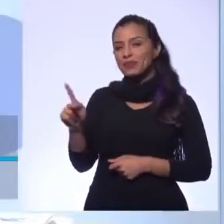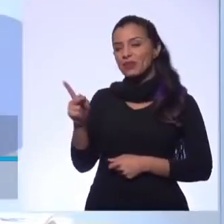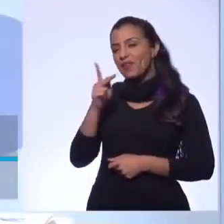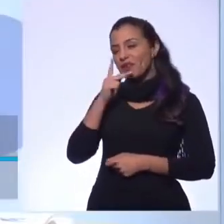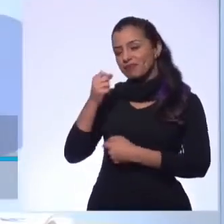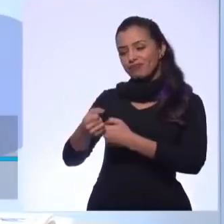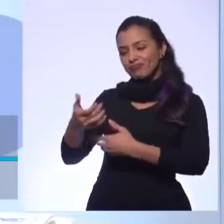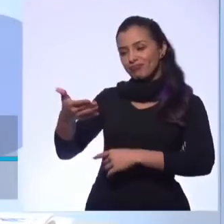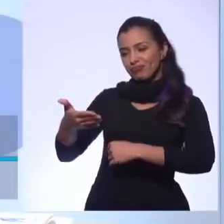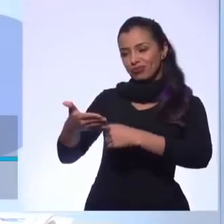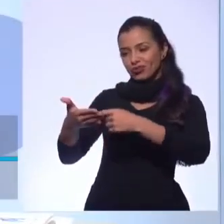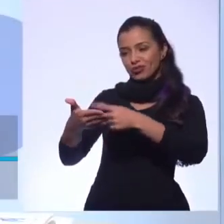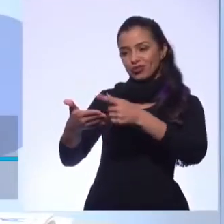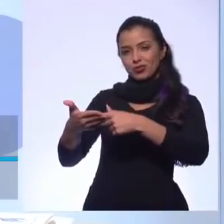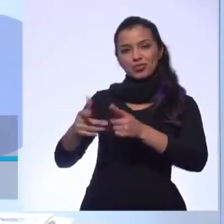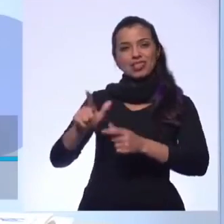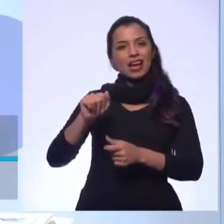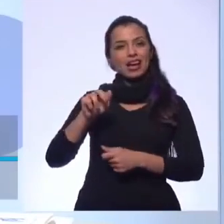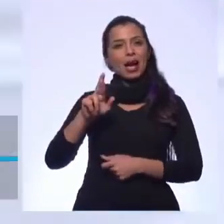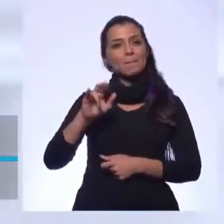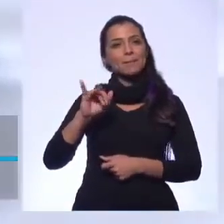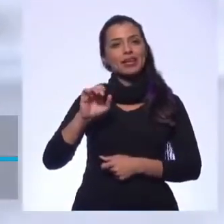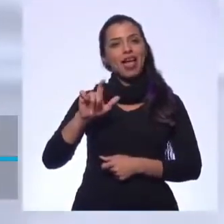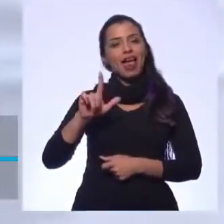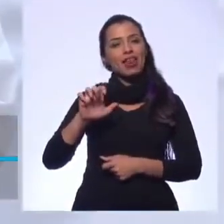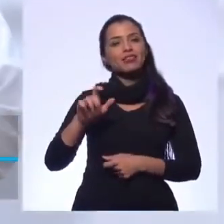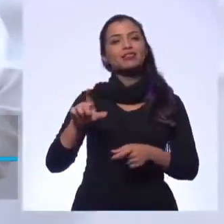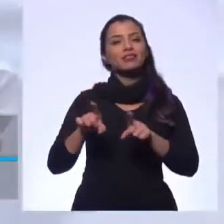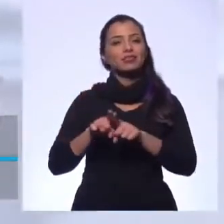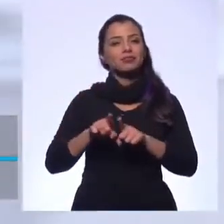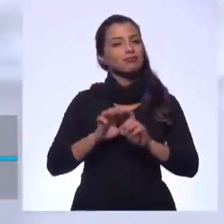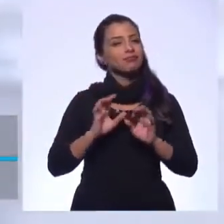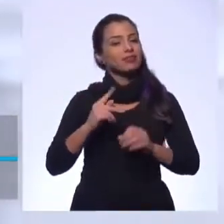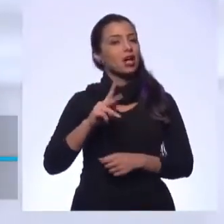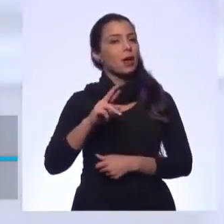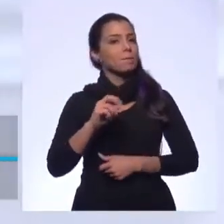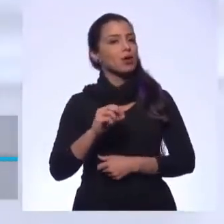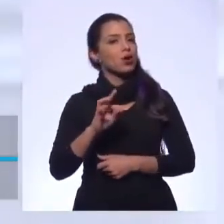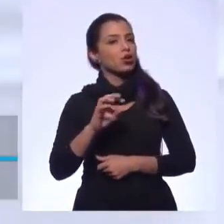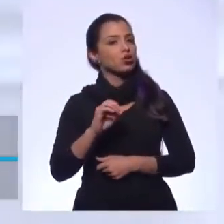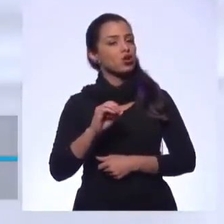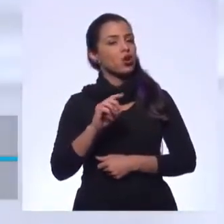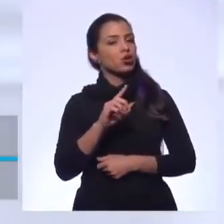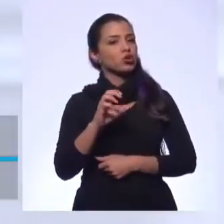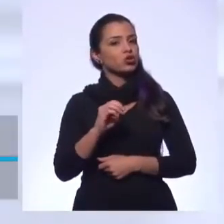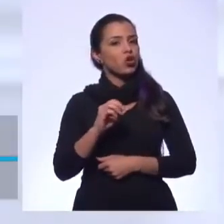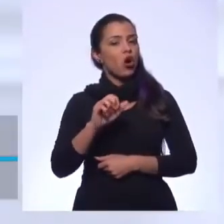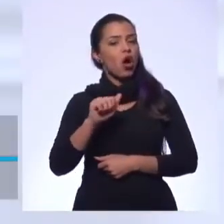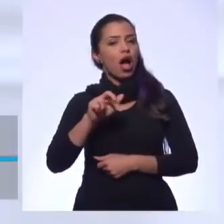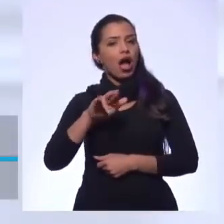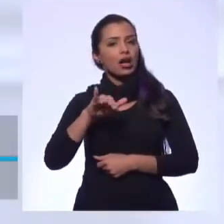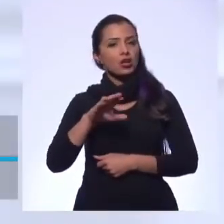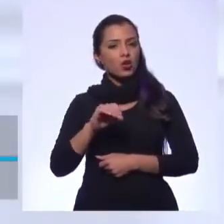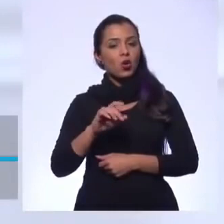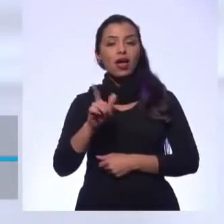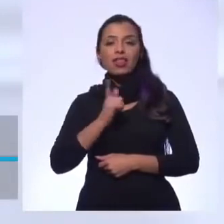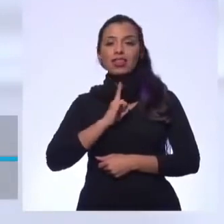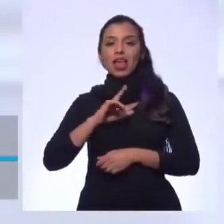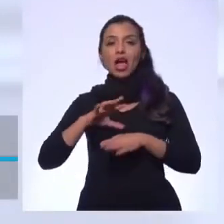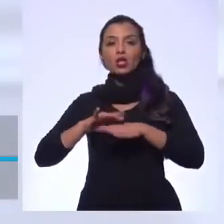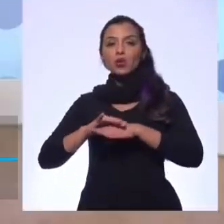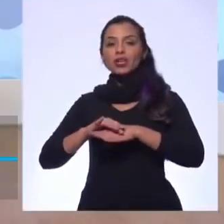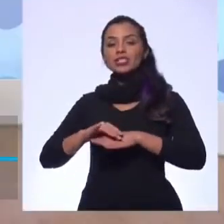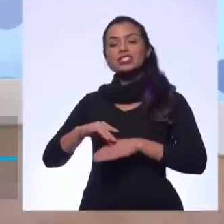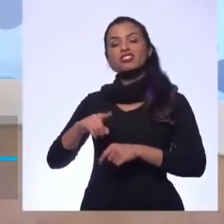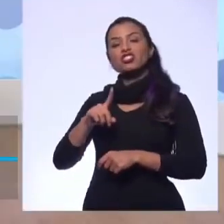escreveu protozoário, professor. Ok. Então, protozoário, na verdade, vou dar um exemplo para vocês, que é a doença de Chagas, Trypanosoma cruzi. Tem o Wesley que